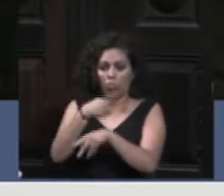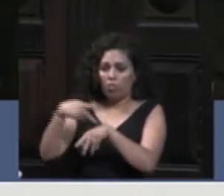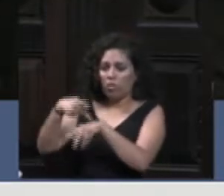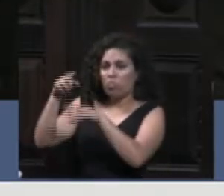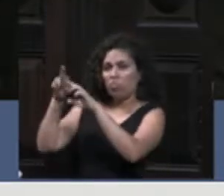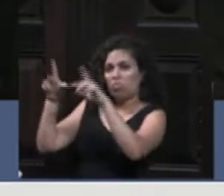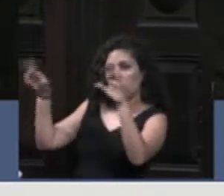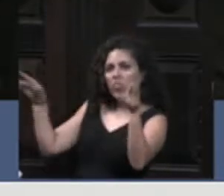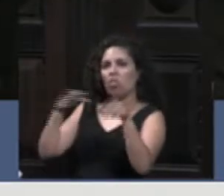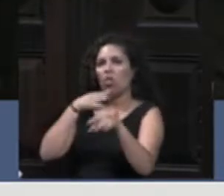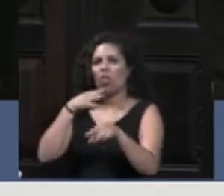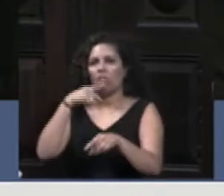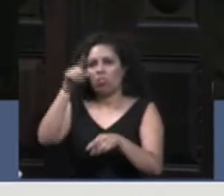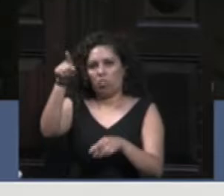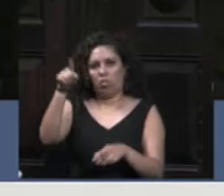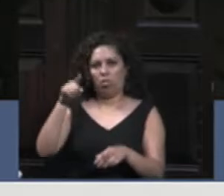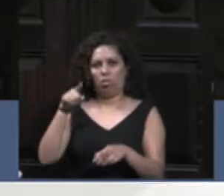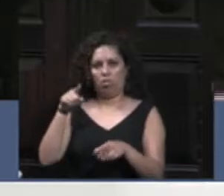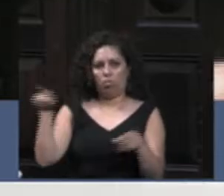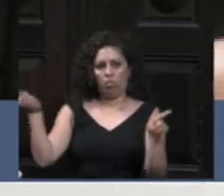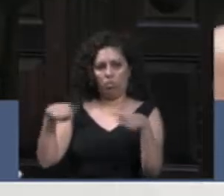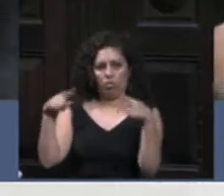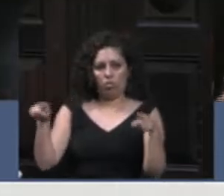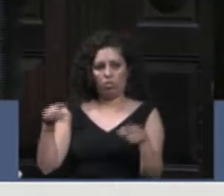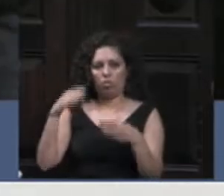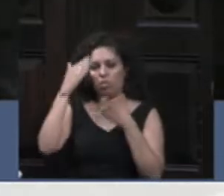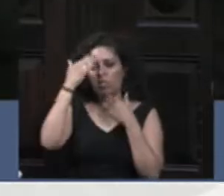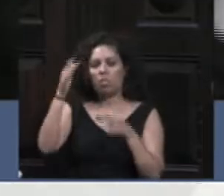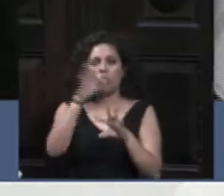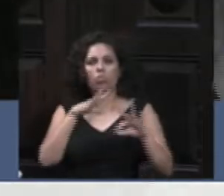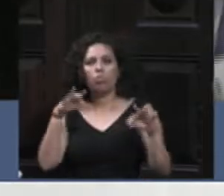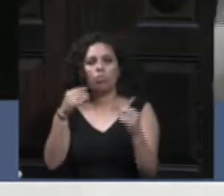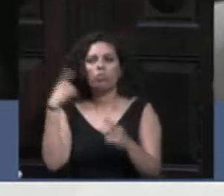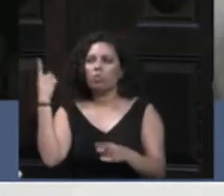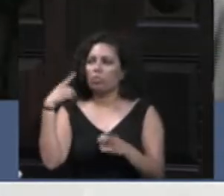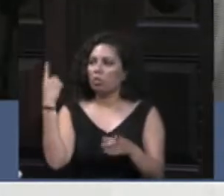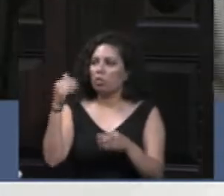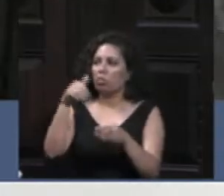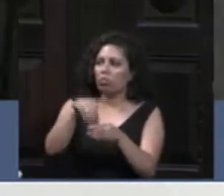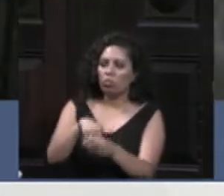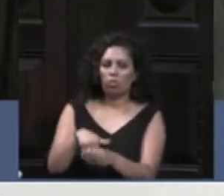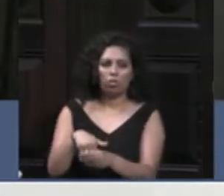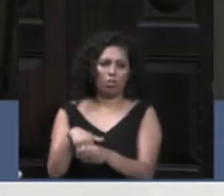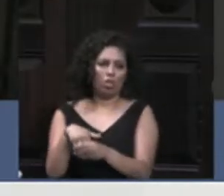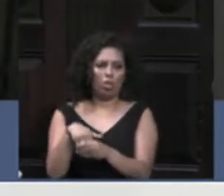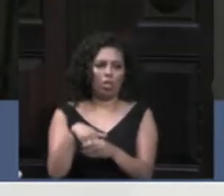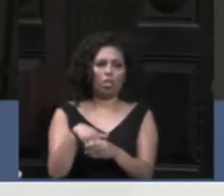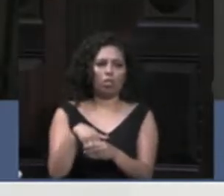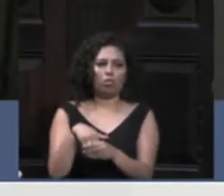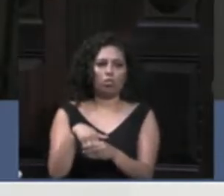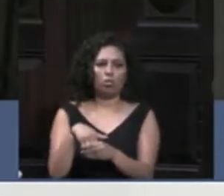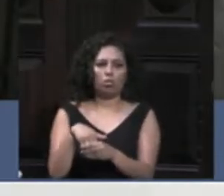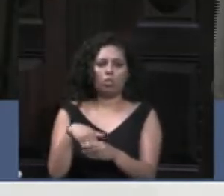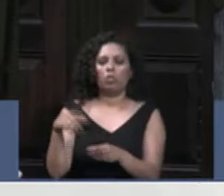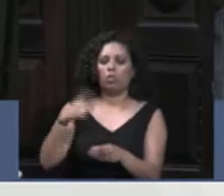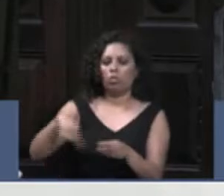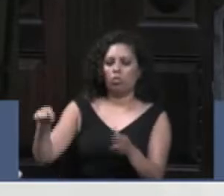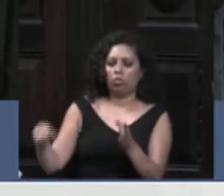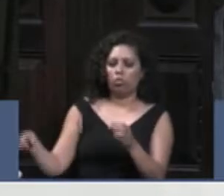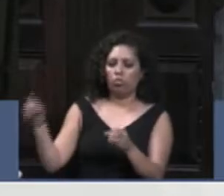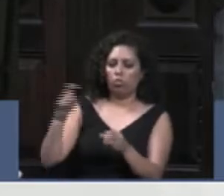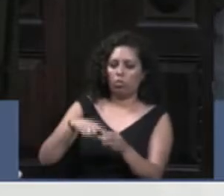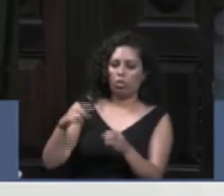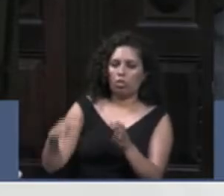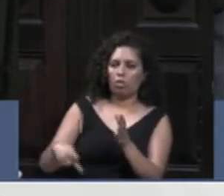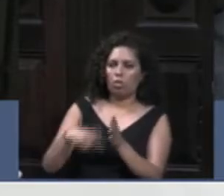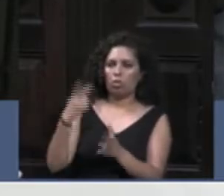importante reconhecimento que faz da Assembleia Legislativa. Agradeço aos deputados que votaram, deputados e deputadas, e vamos cuidar não só de votar em segunda discussão, mas também de